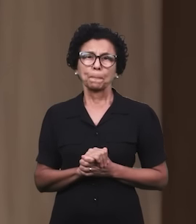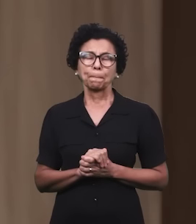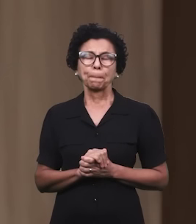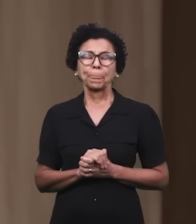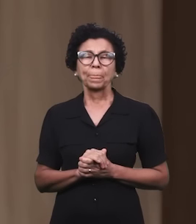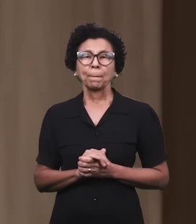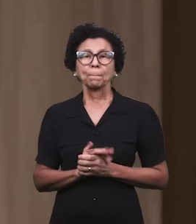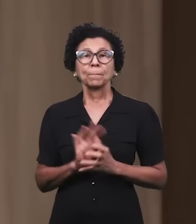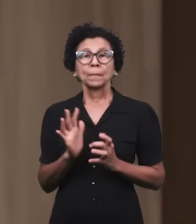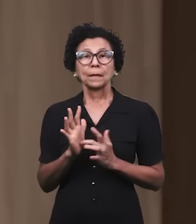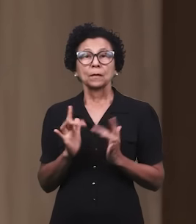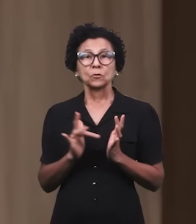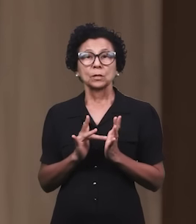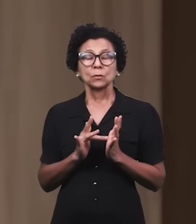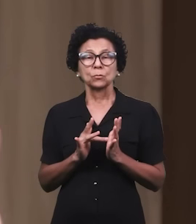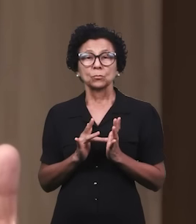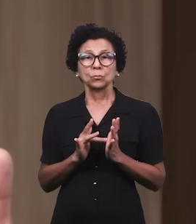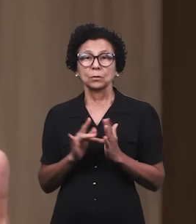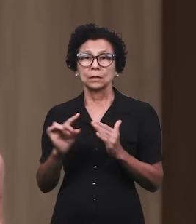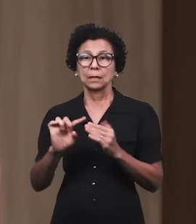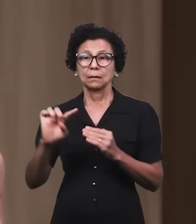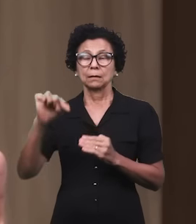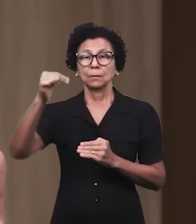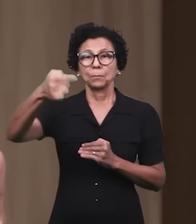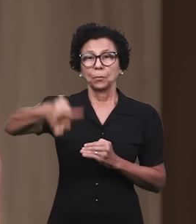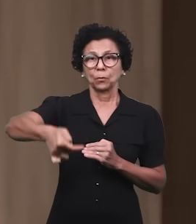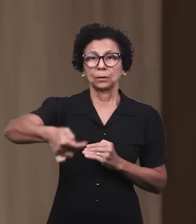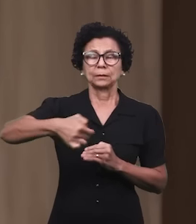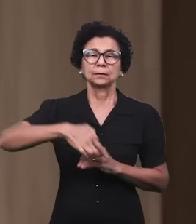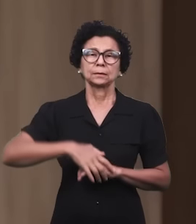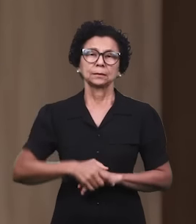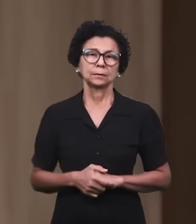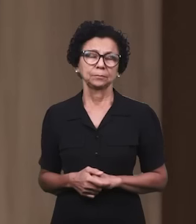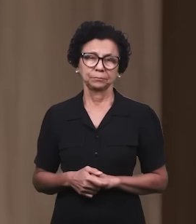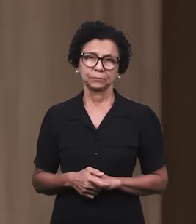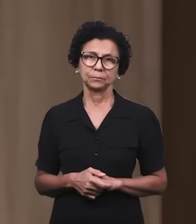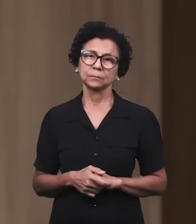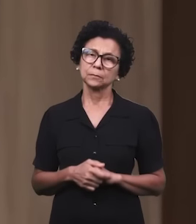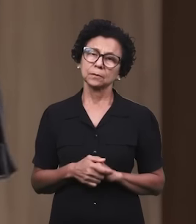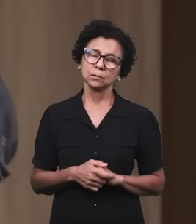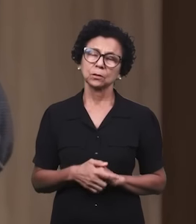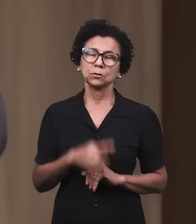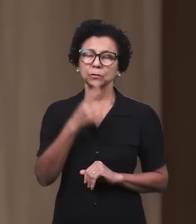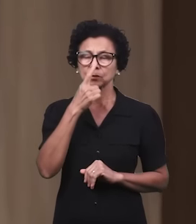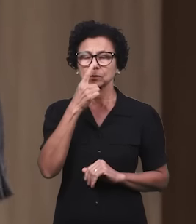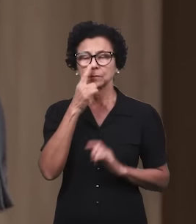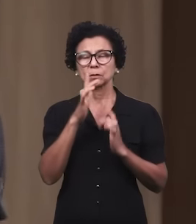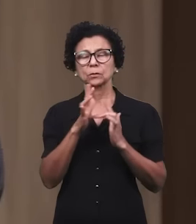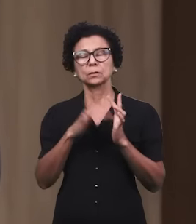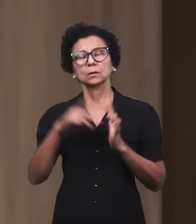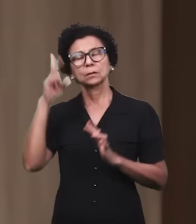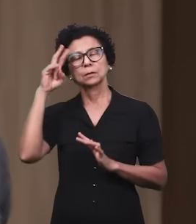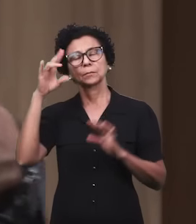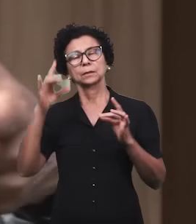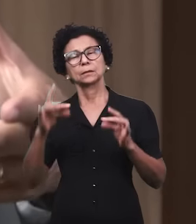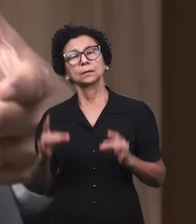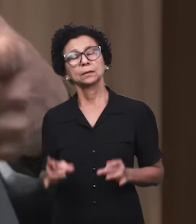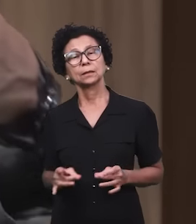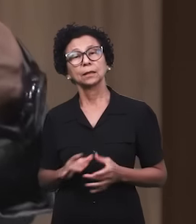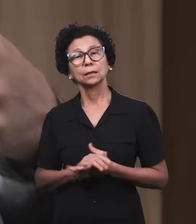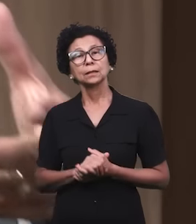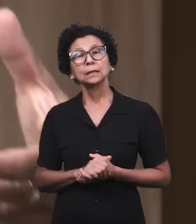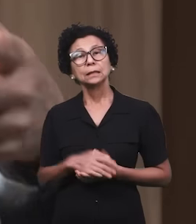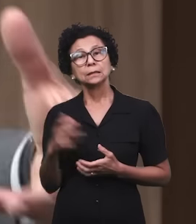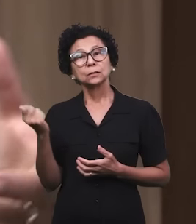convivência estreita, ele podia se lembrar desses detalhes que estão aqui. Ele se lembrou até da